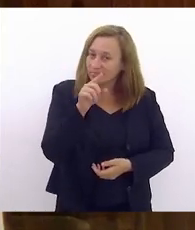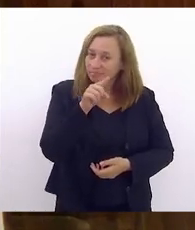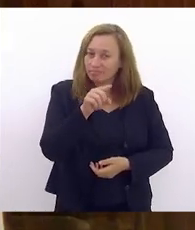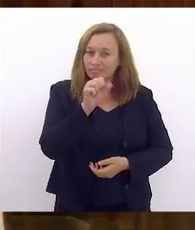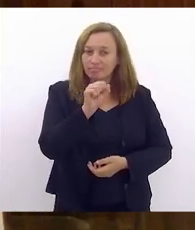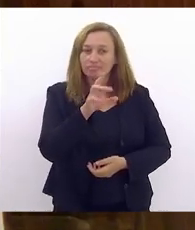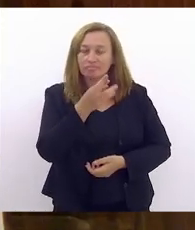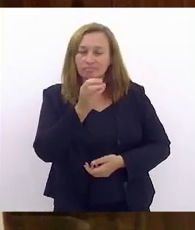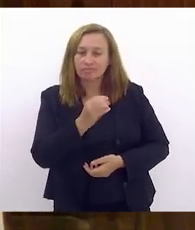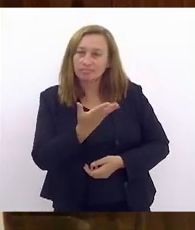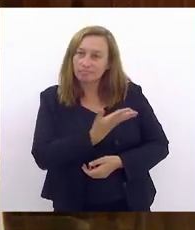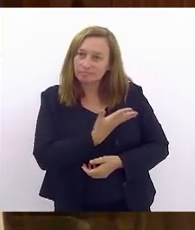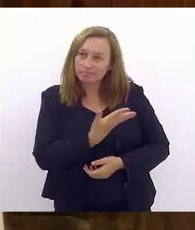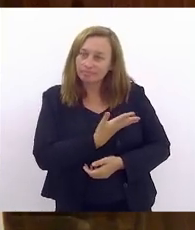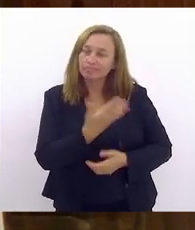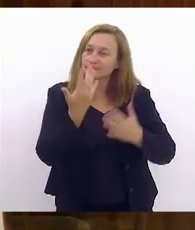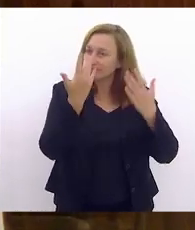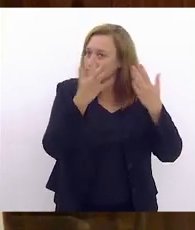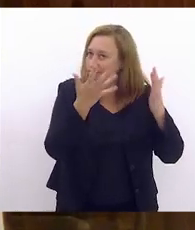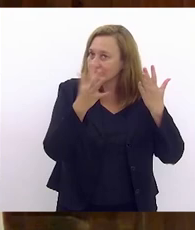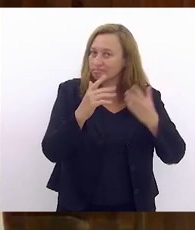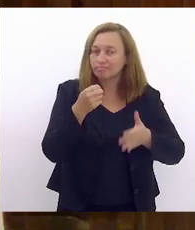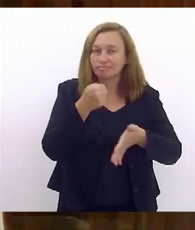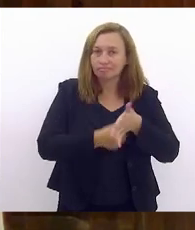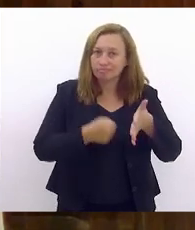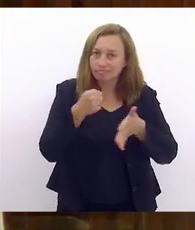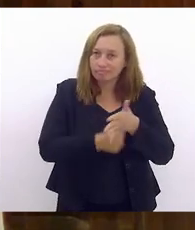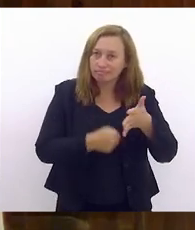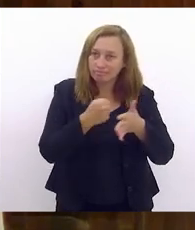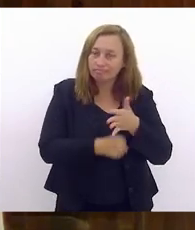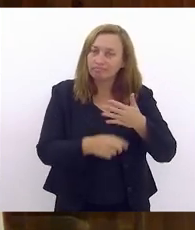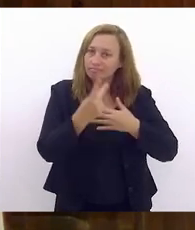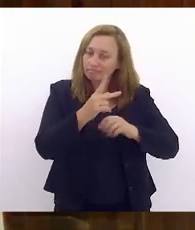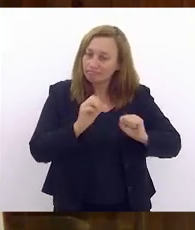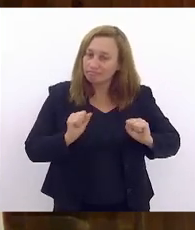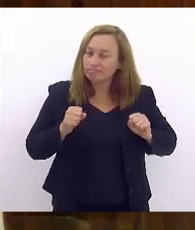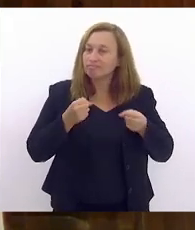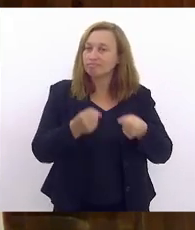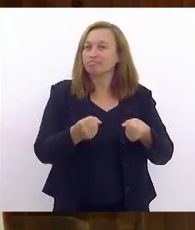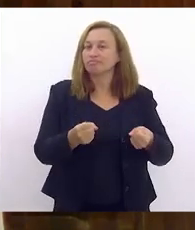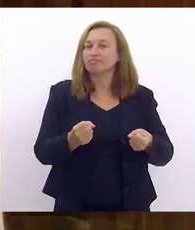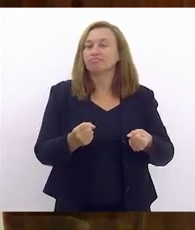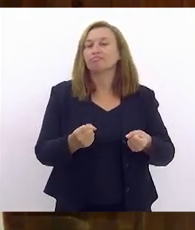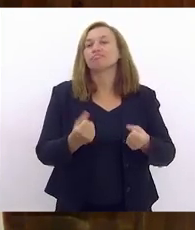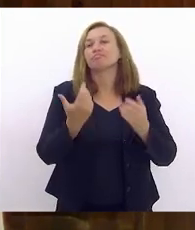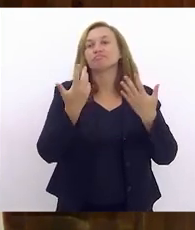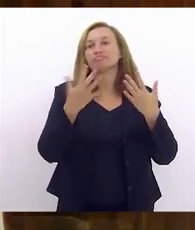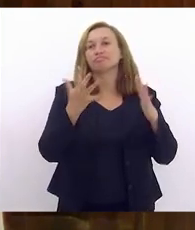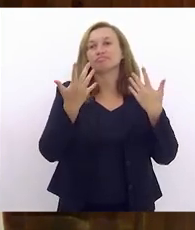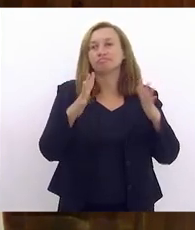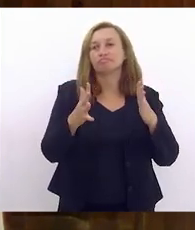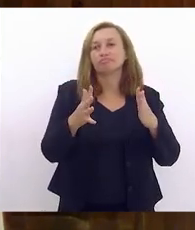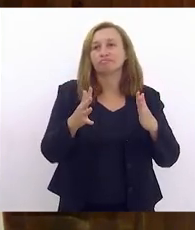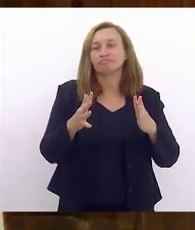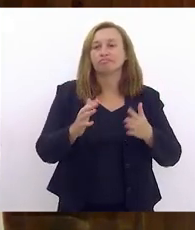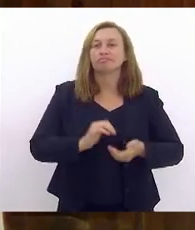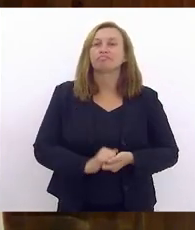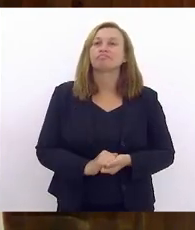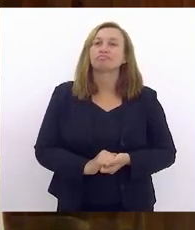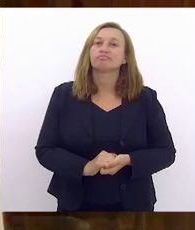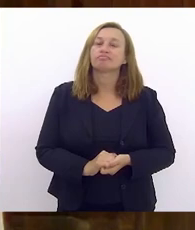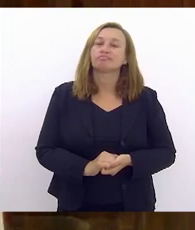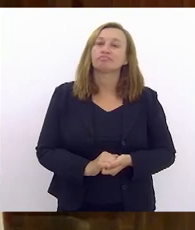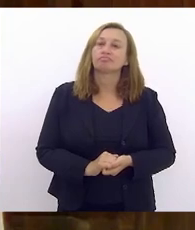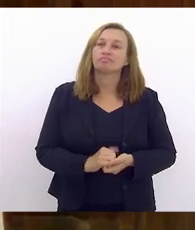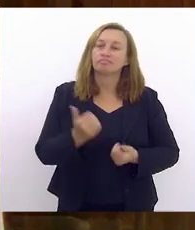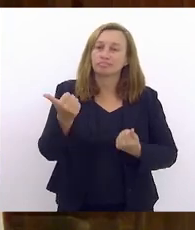amigo. Parabéns pela sua luta, parabéns pela sua garra, parabéns por estender sua mão para as